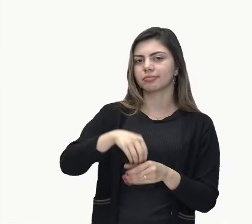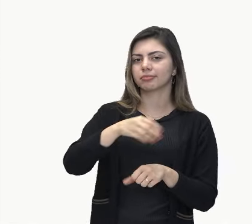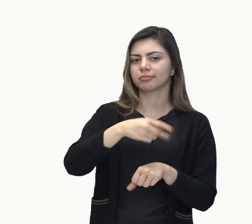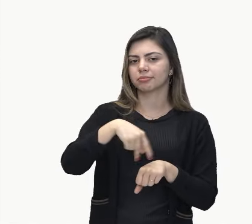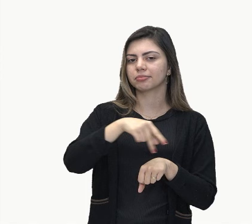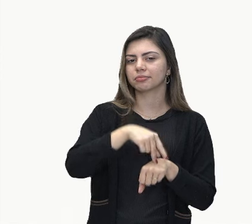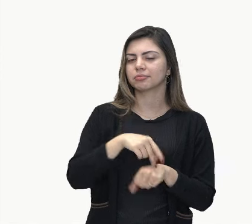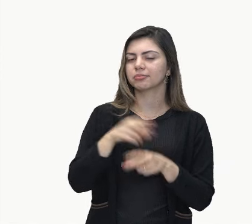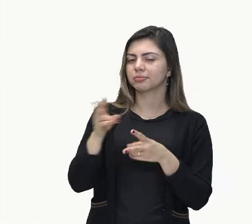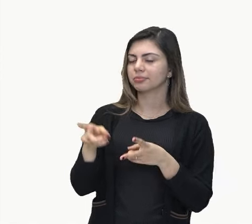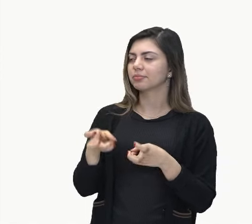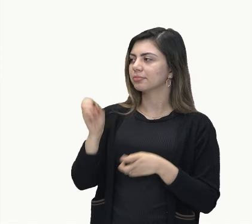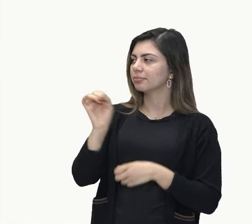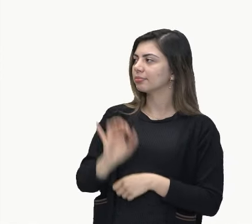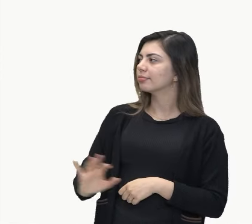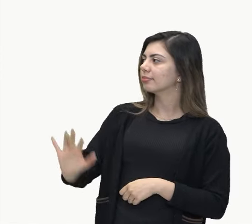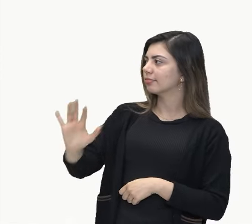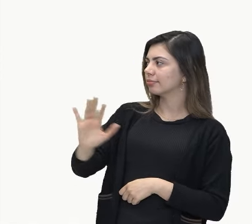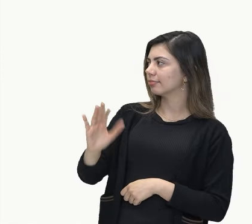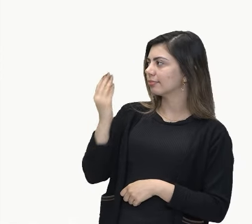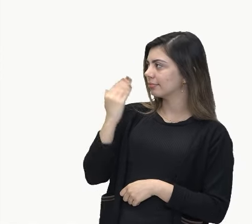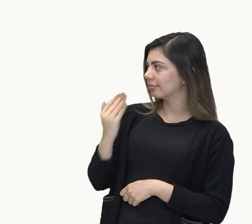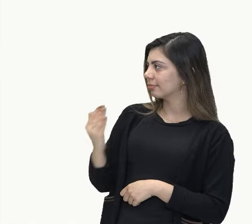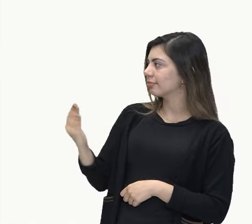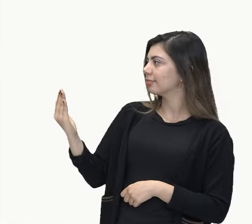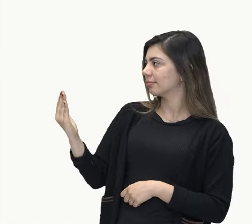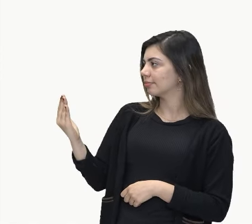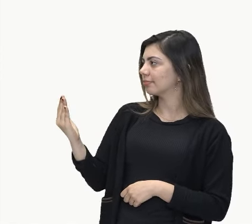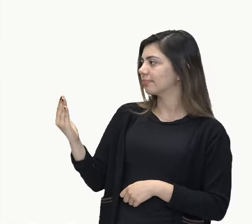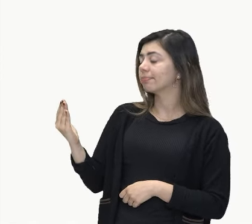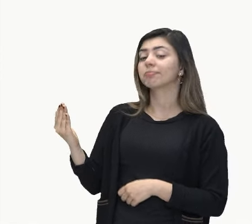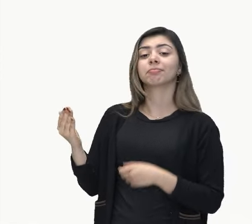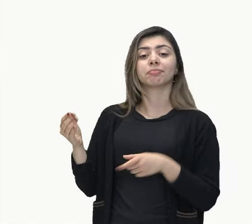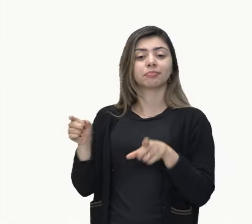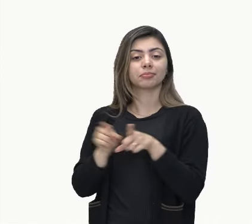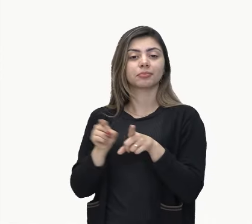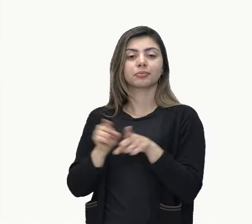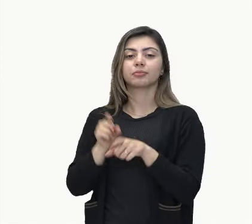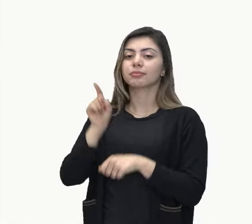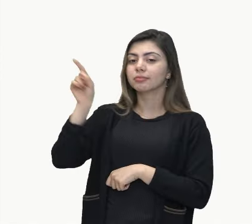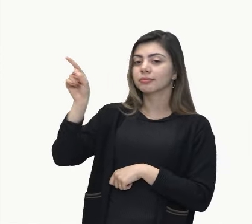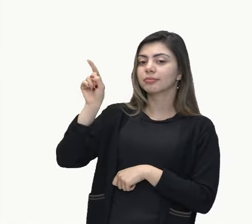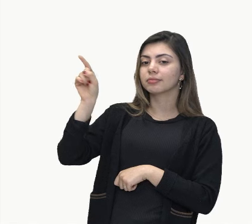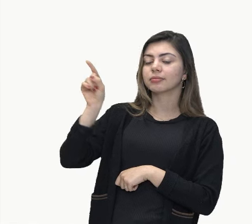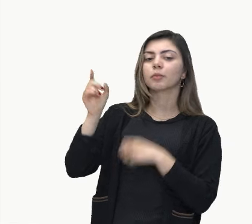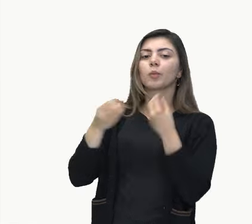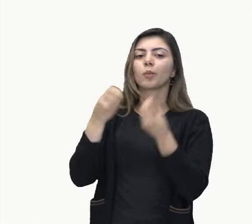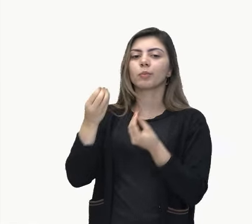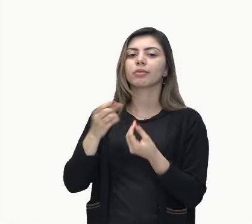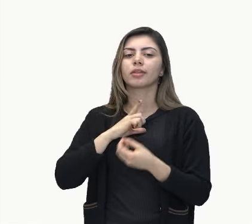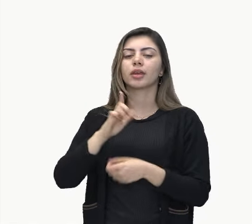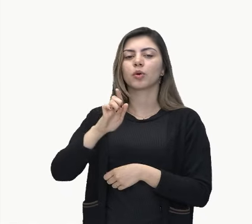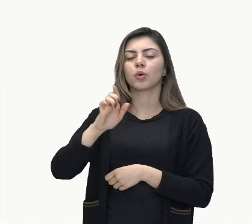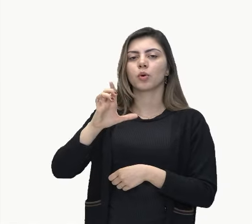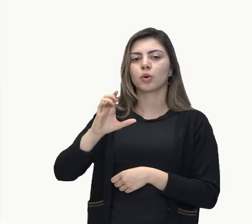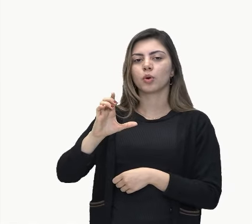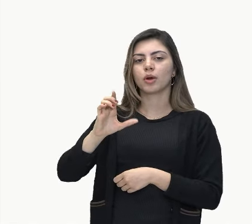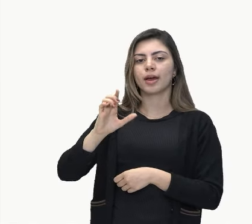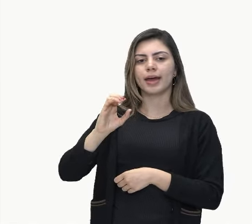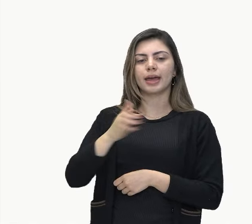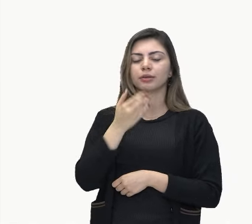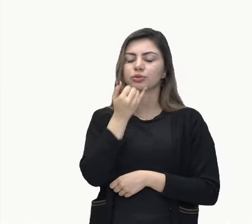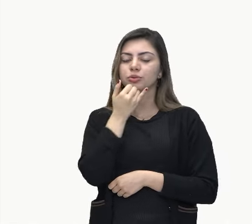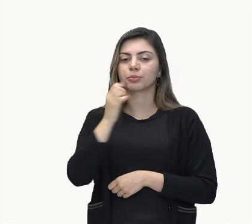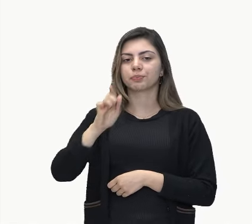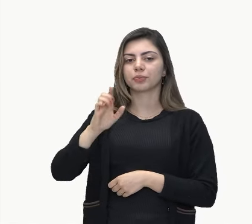nessa parte do México, tá? E também tem aqui o Golfo de Califórnia, tá bom? Então a gente observa